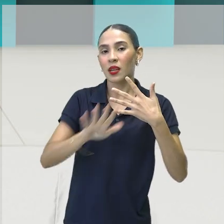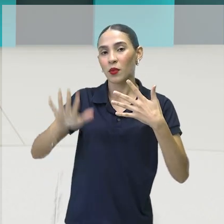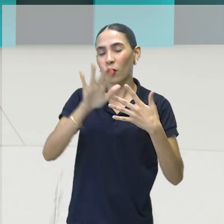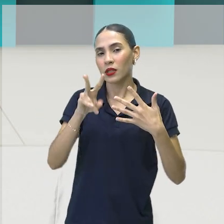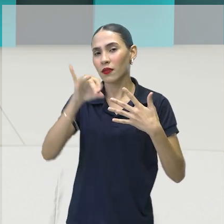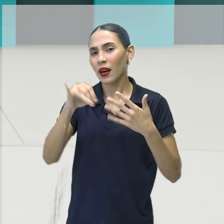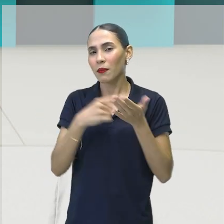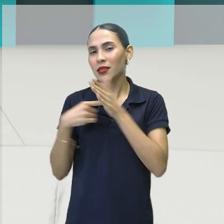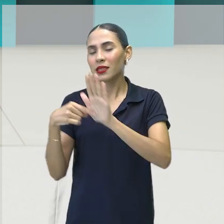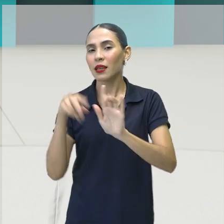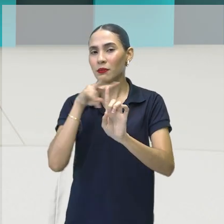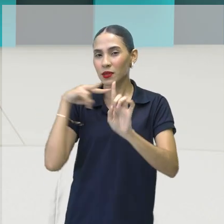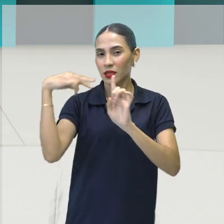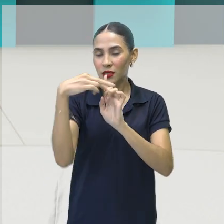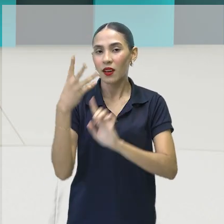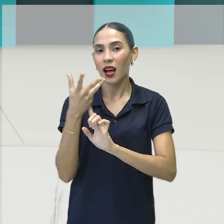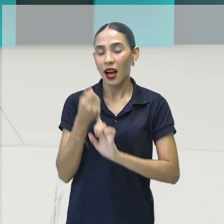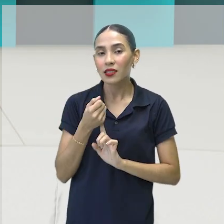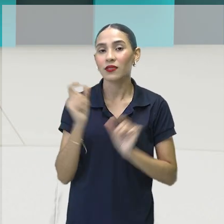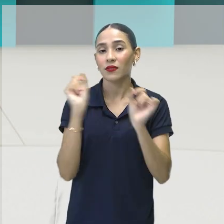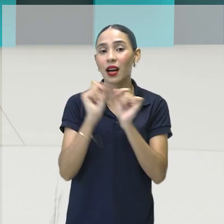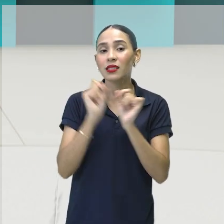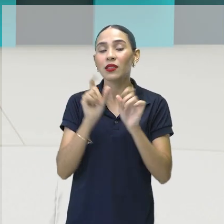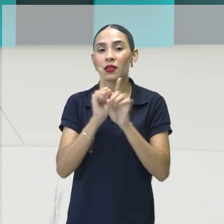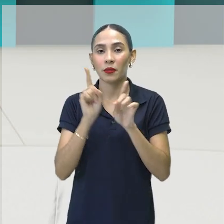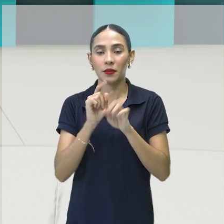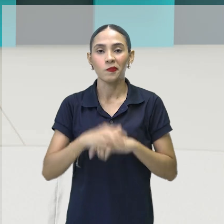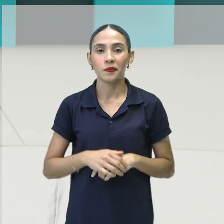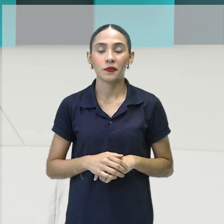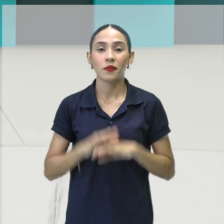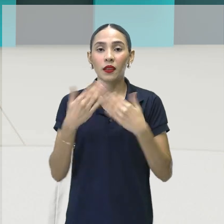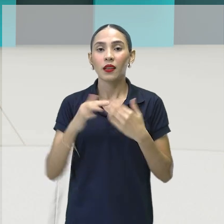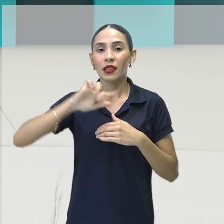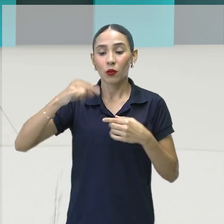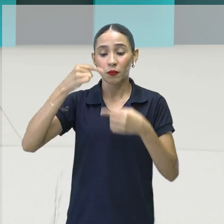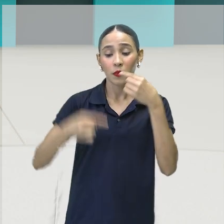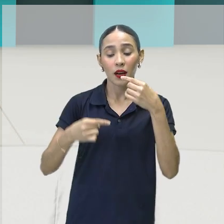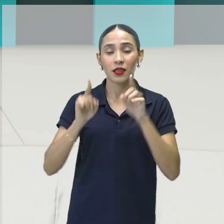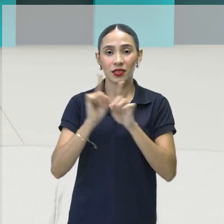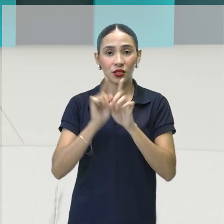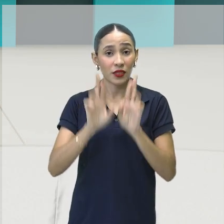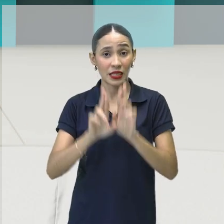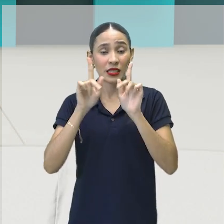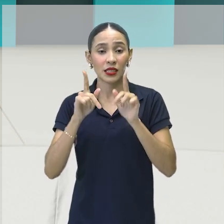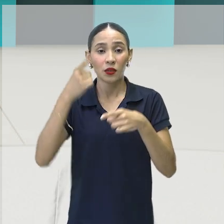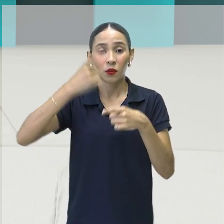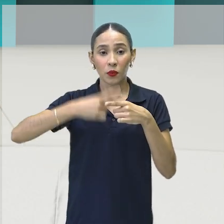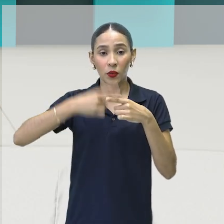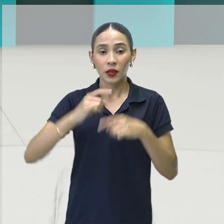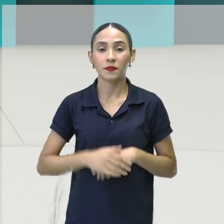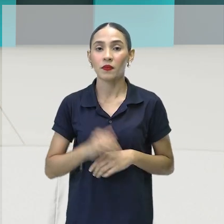nos traz para esse olhar da arte, fazendo com que a gente não dissocie as coisas,